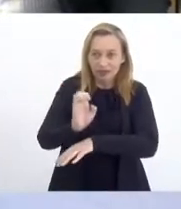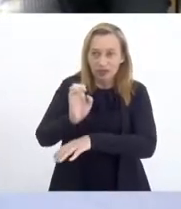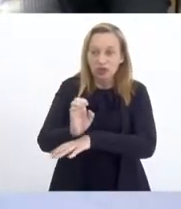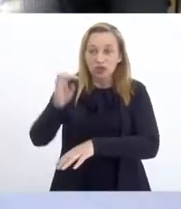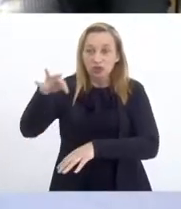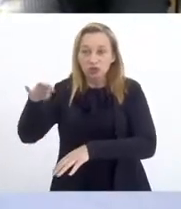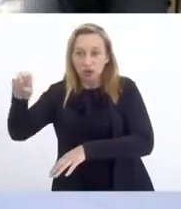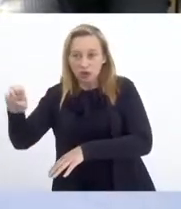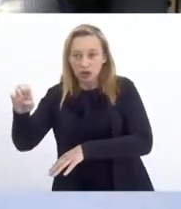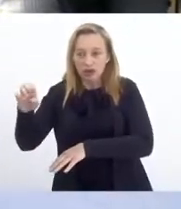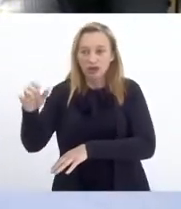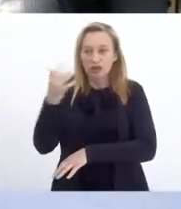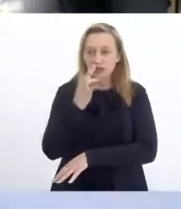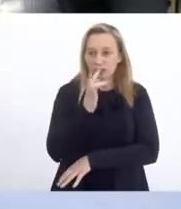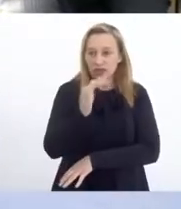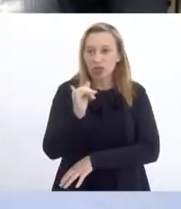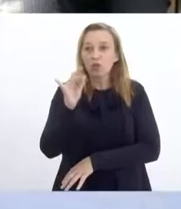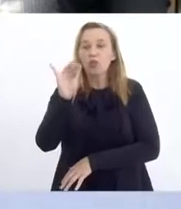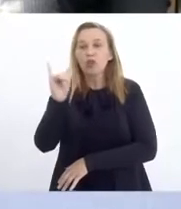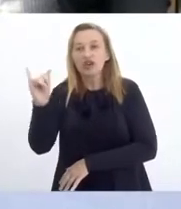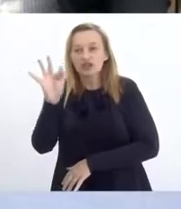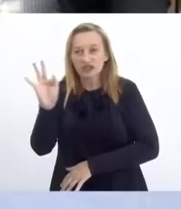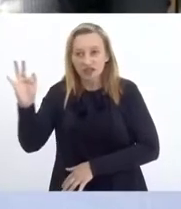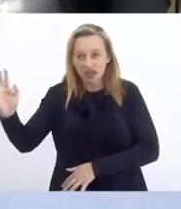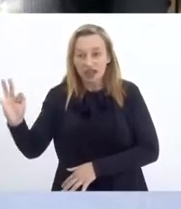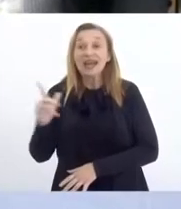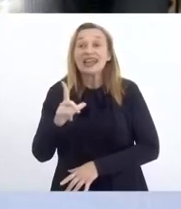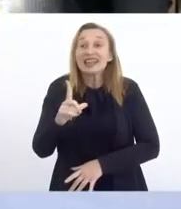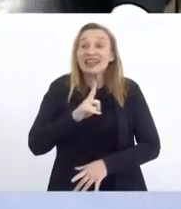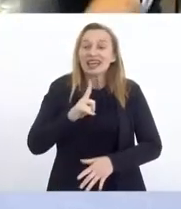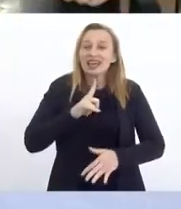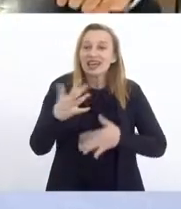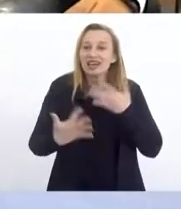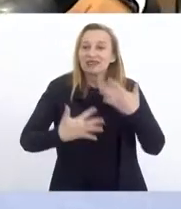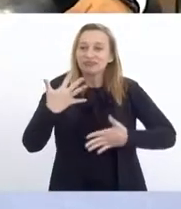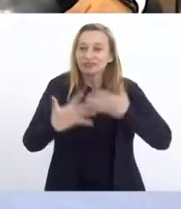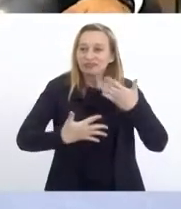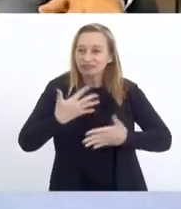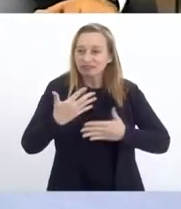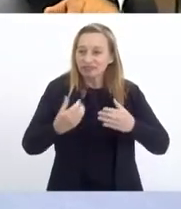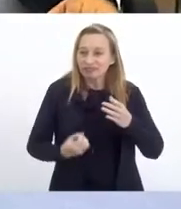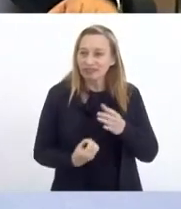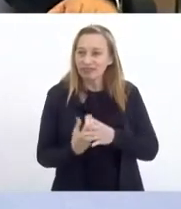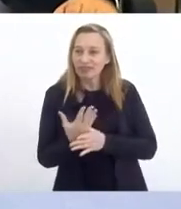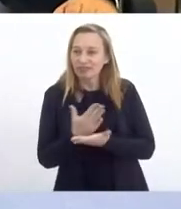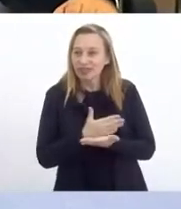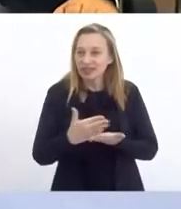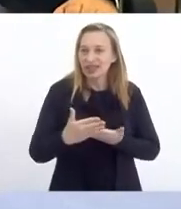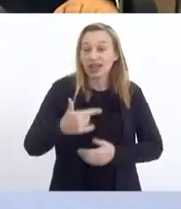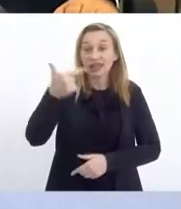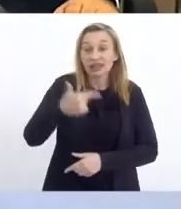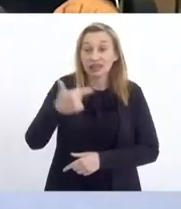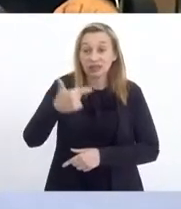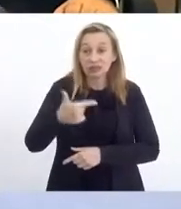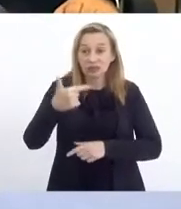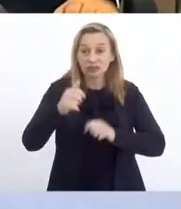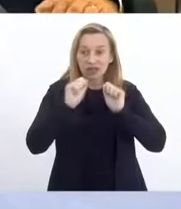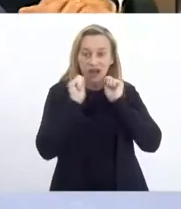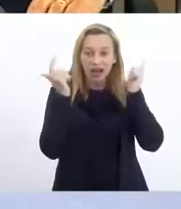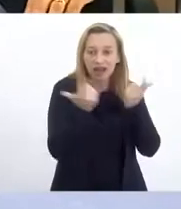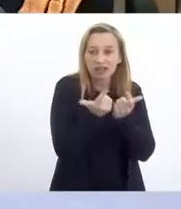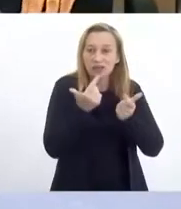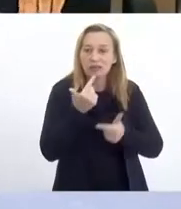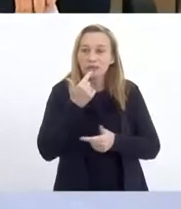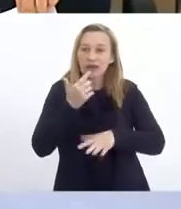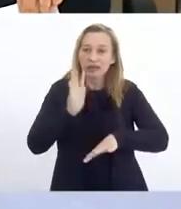da Assis Ribeiro, UENF, tem o prazer de sediar a segunda edição da Caravana Alerji, mais perto de